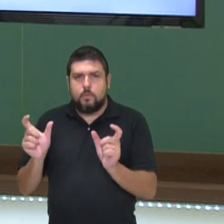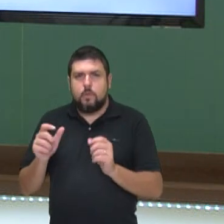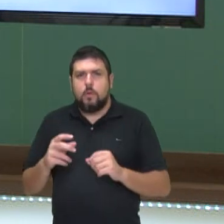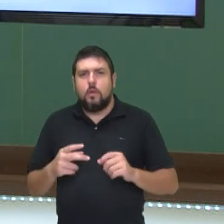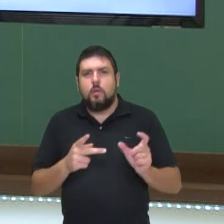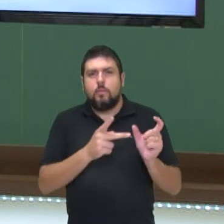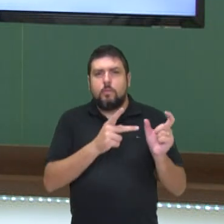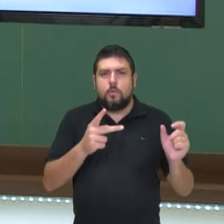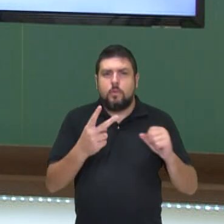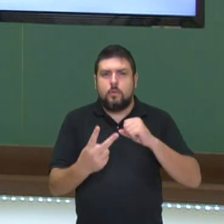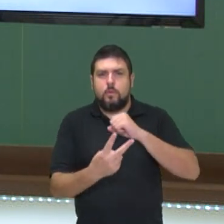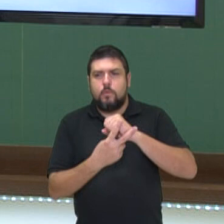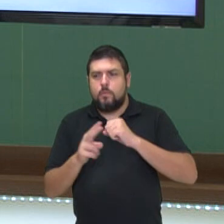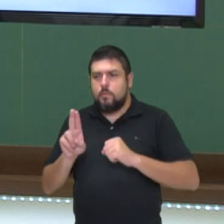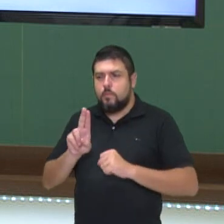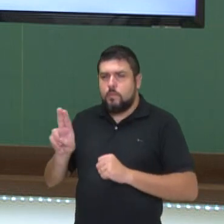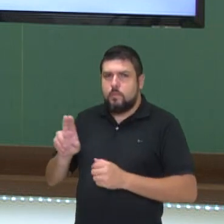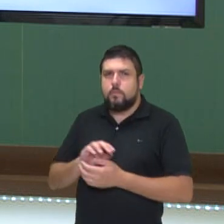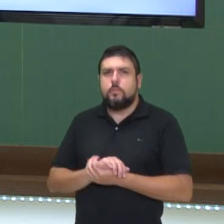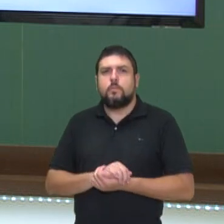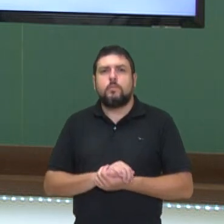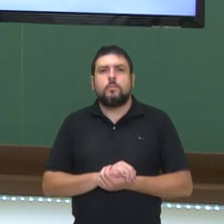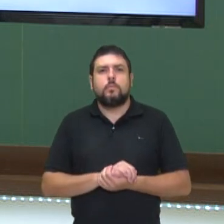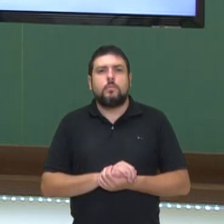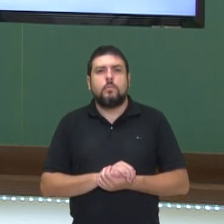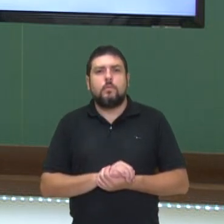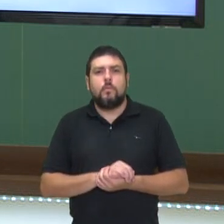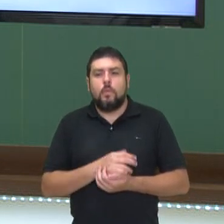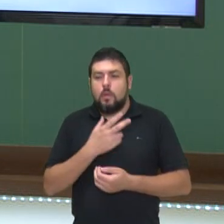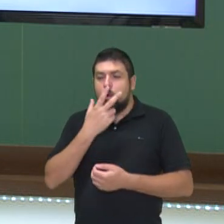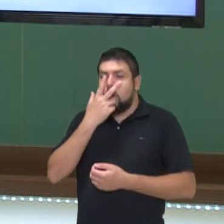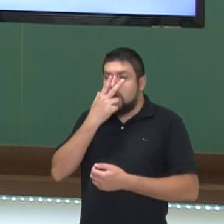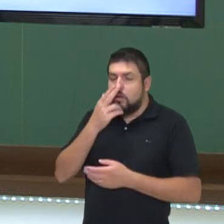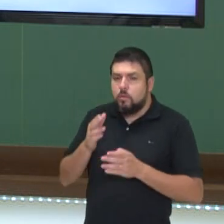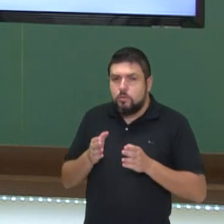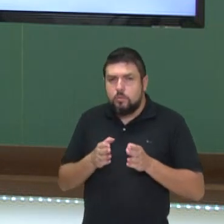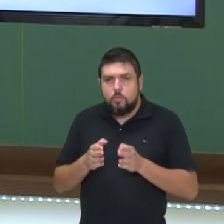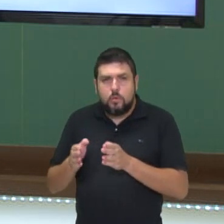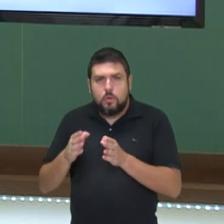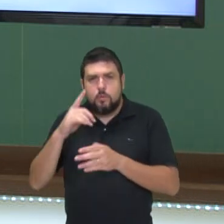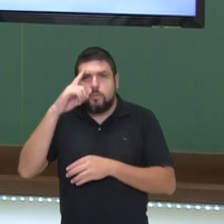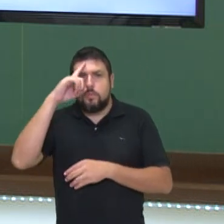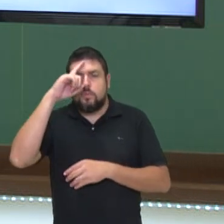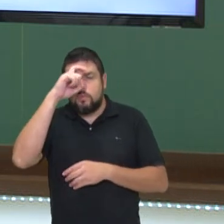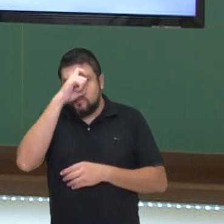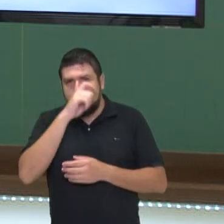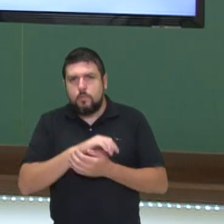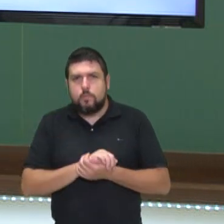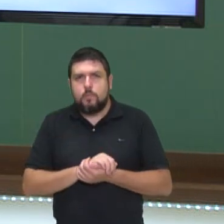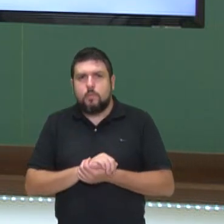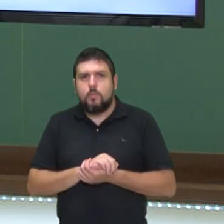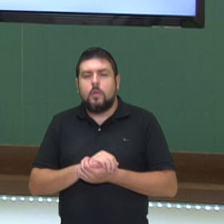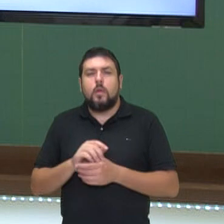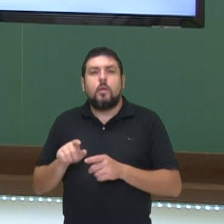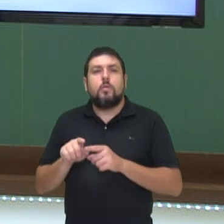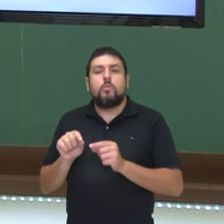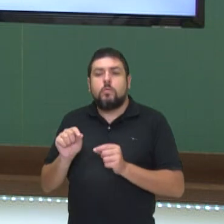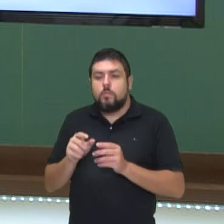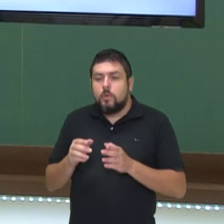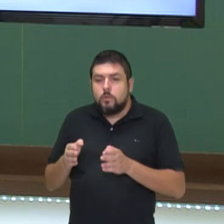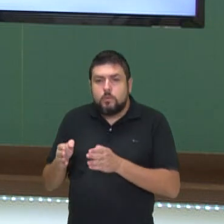nominal. Outra ocorrência, achou o caminho difícil. O verbo achar e o predicativo do objeto, que é o